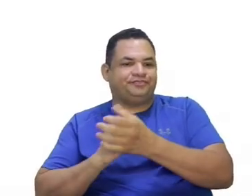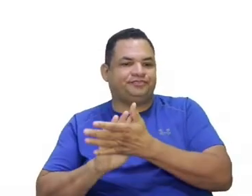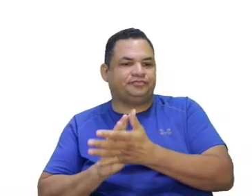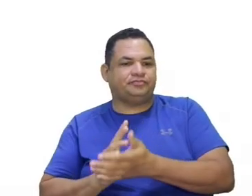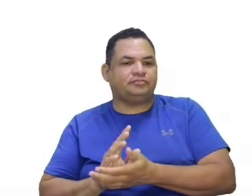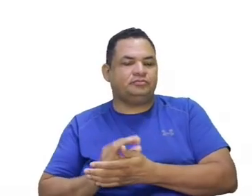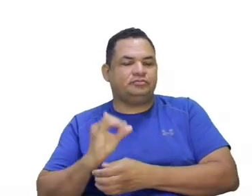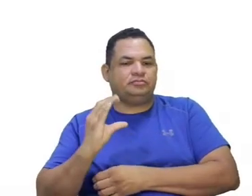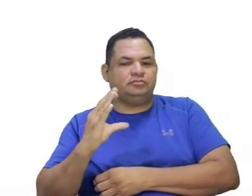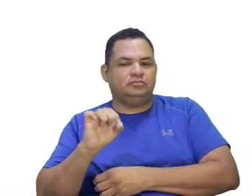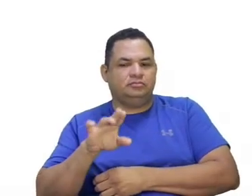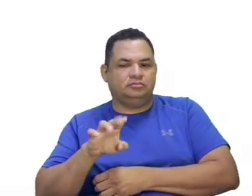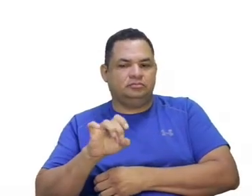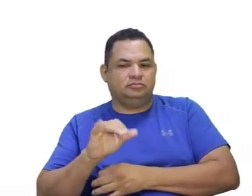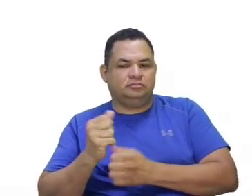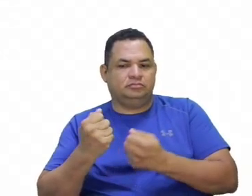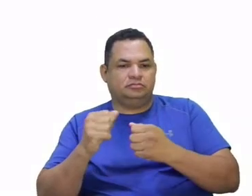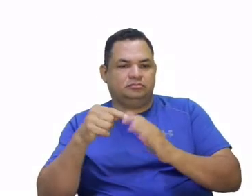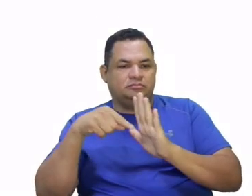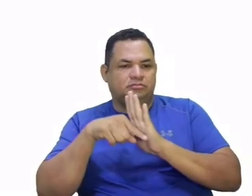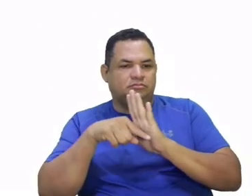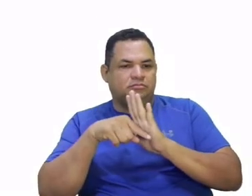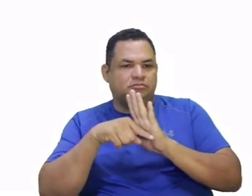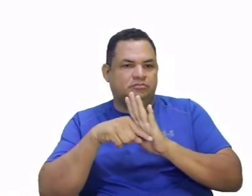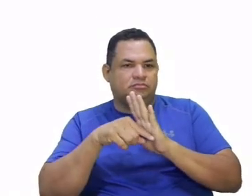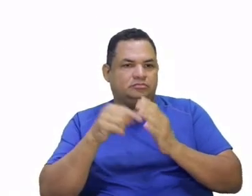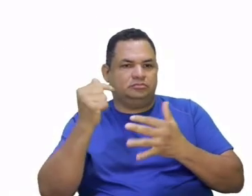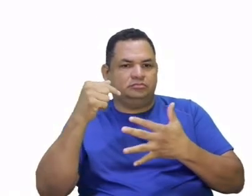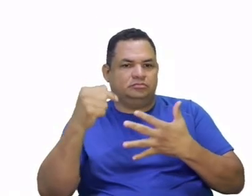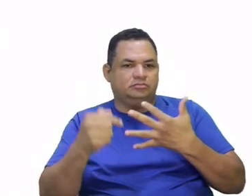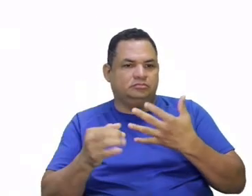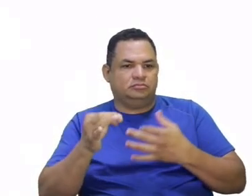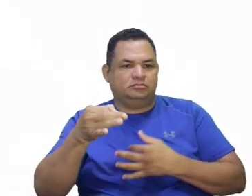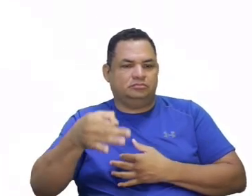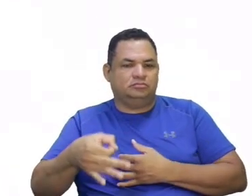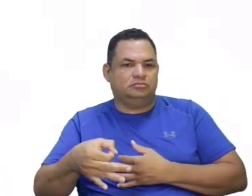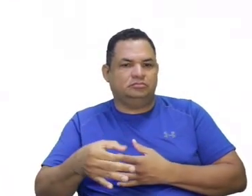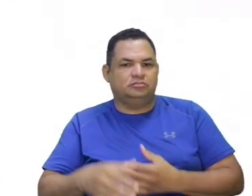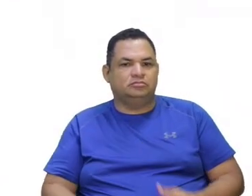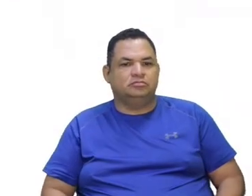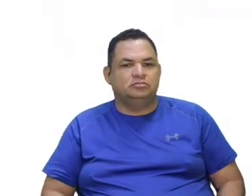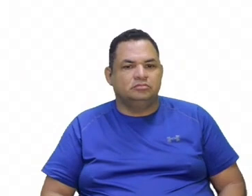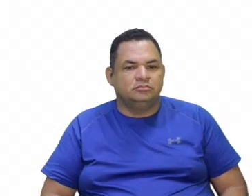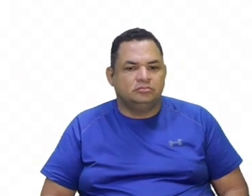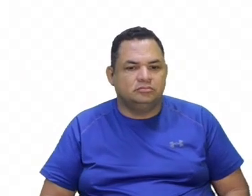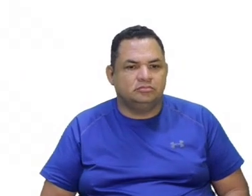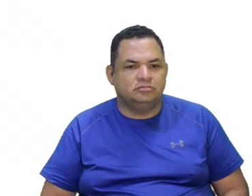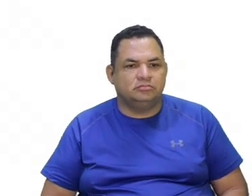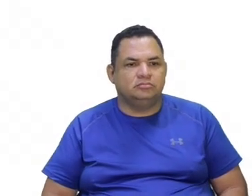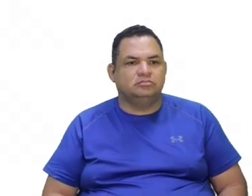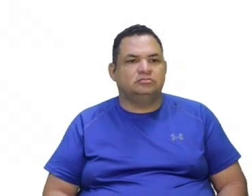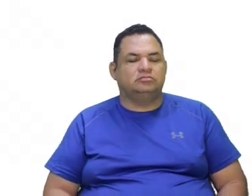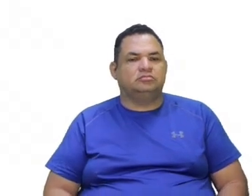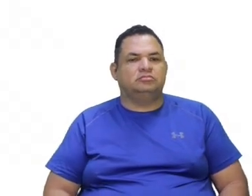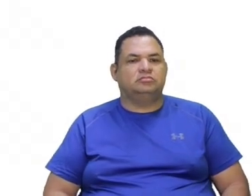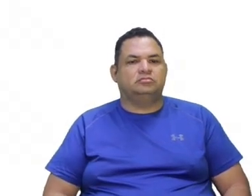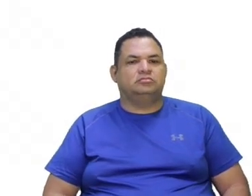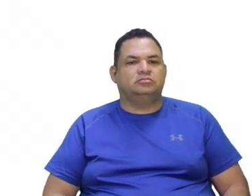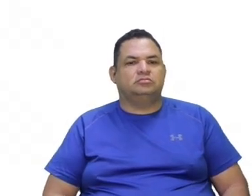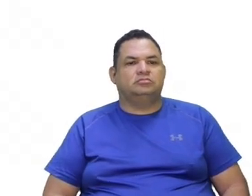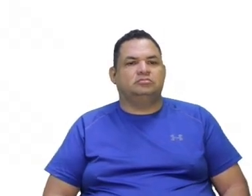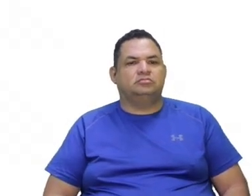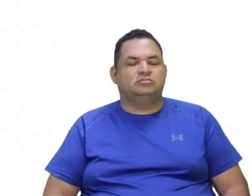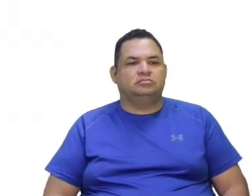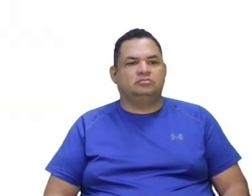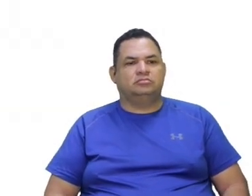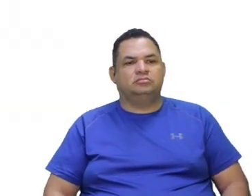cátion, para poder analisar a alternativa correta para essa questão. Então, vamos lá. O